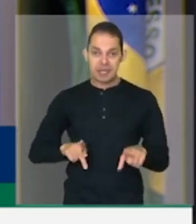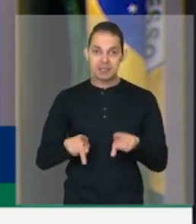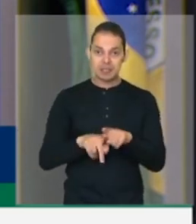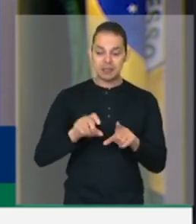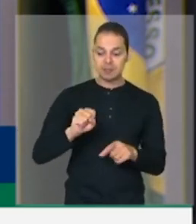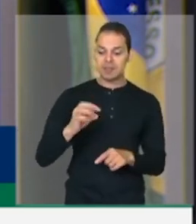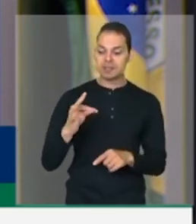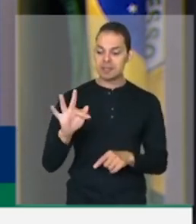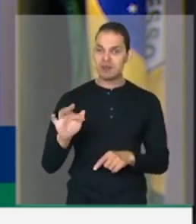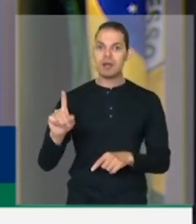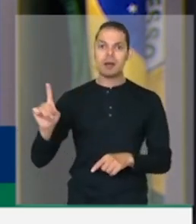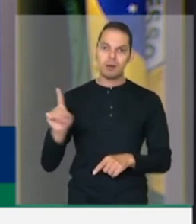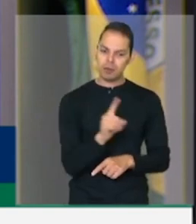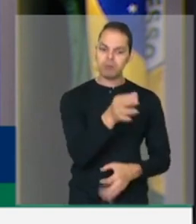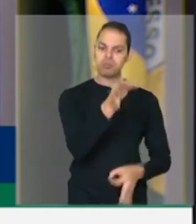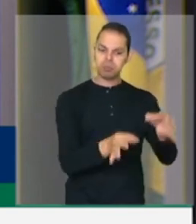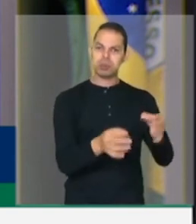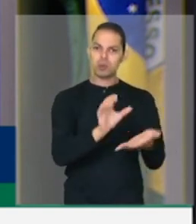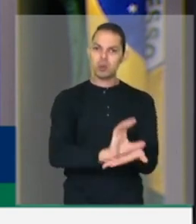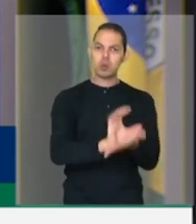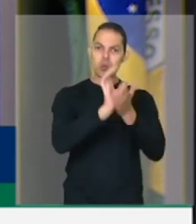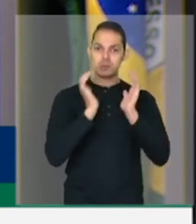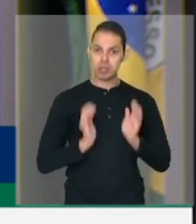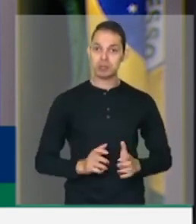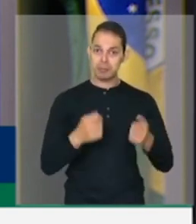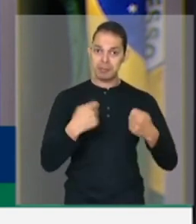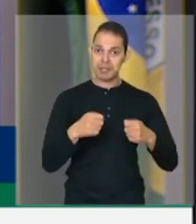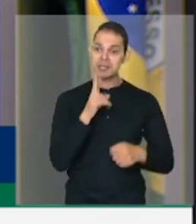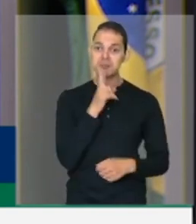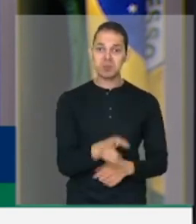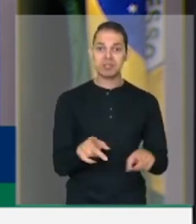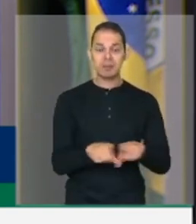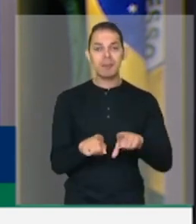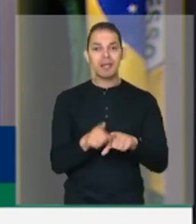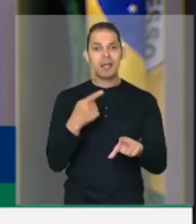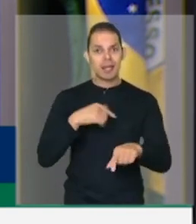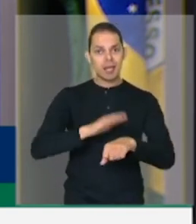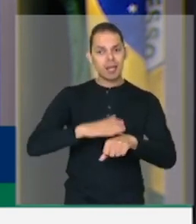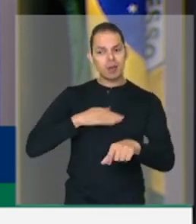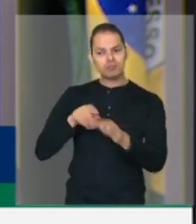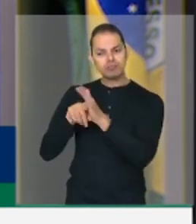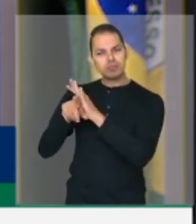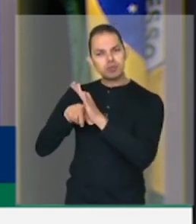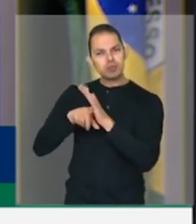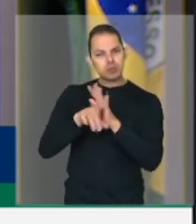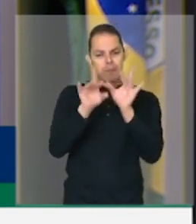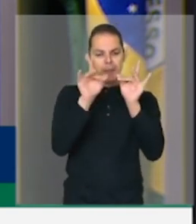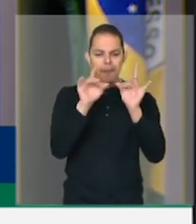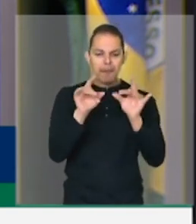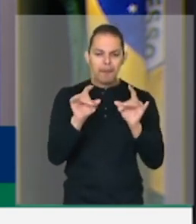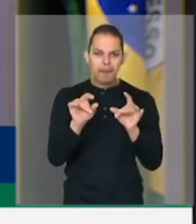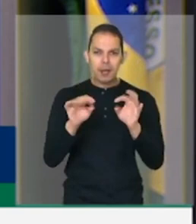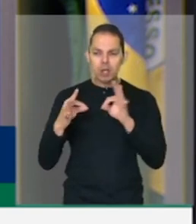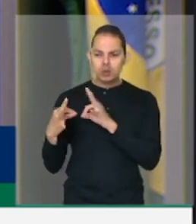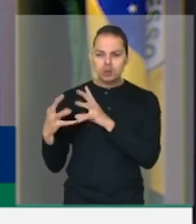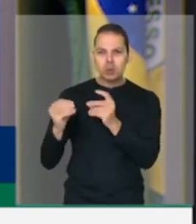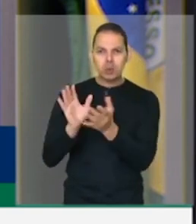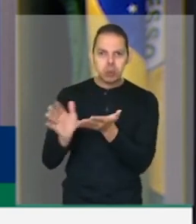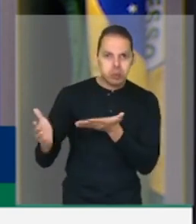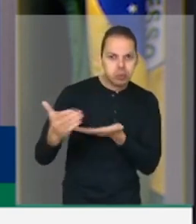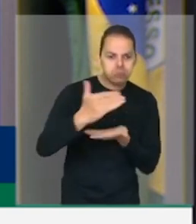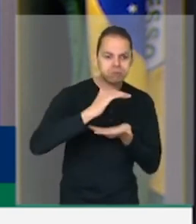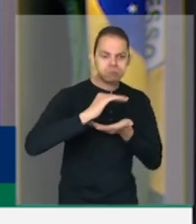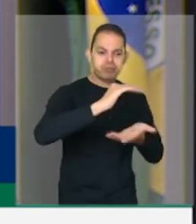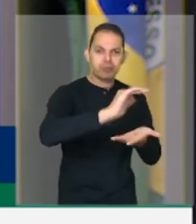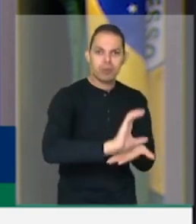também respondo no conselho de ética estou fazendo uma apuração minuciosa para levar tudo ao conselho de ética